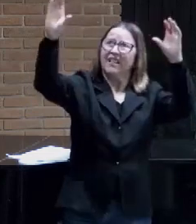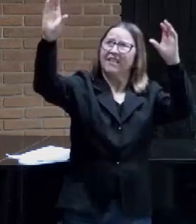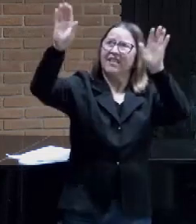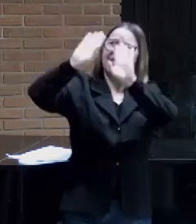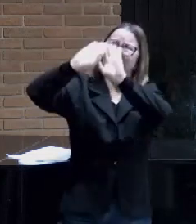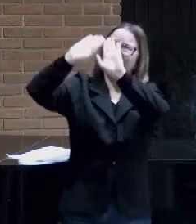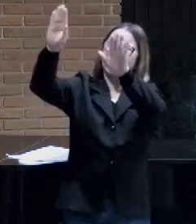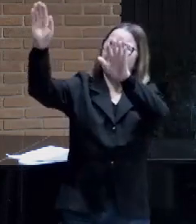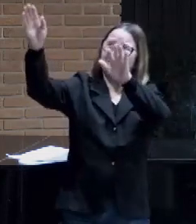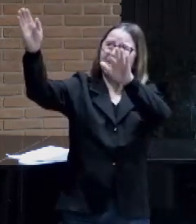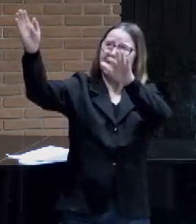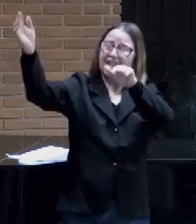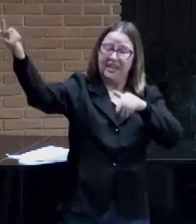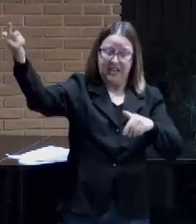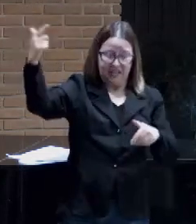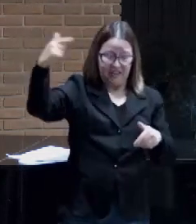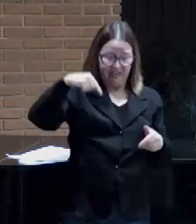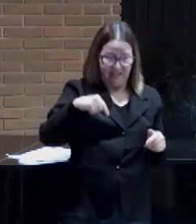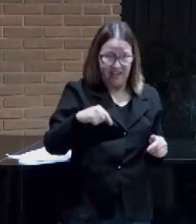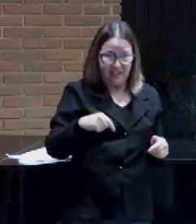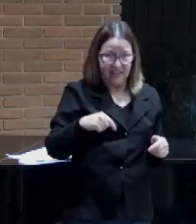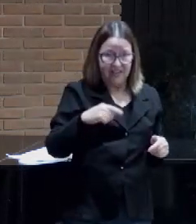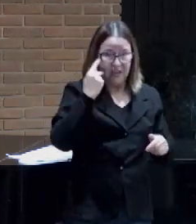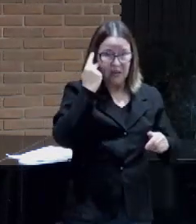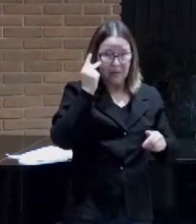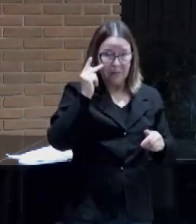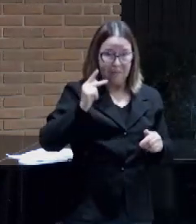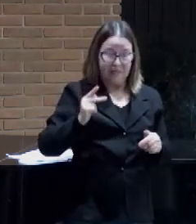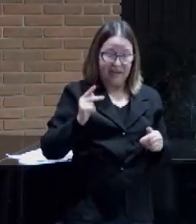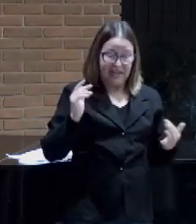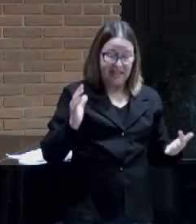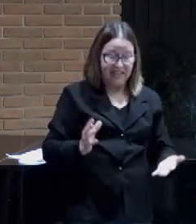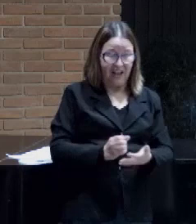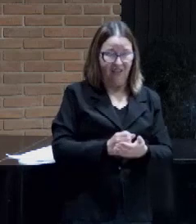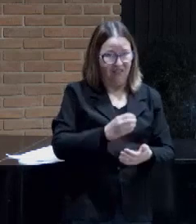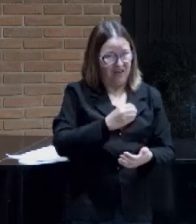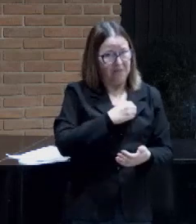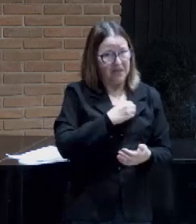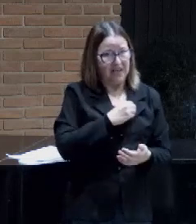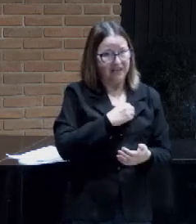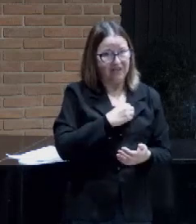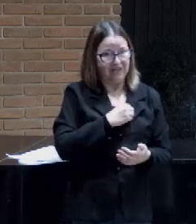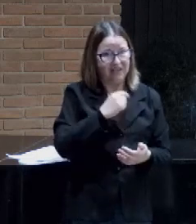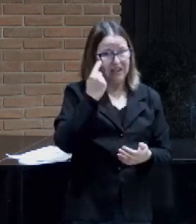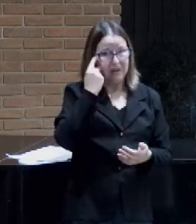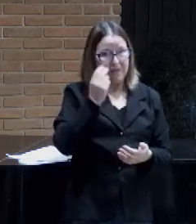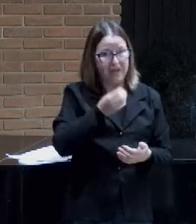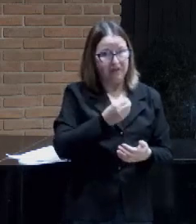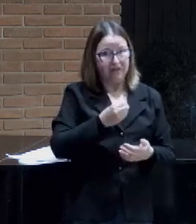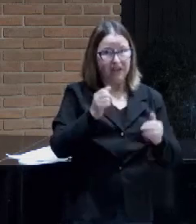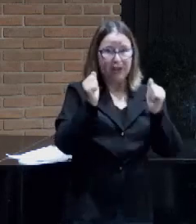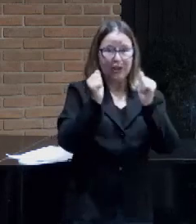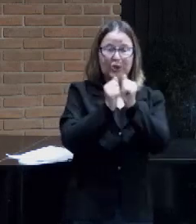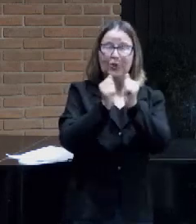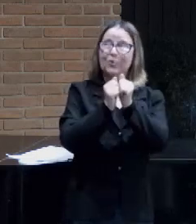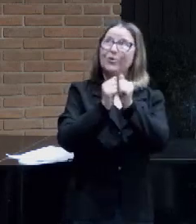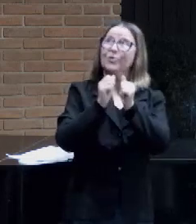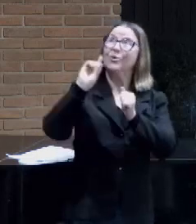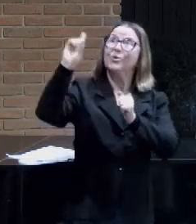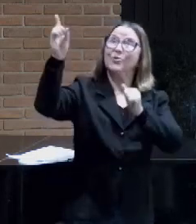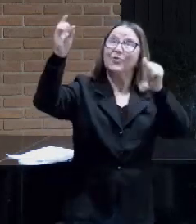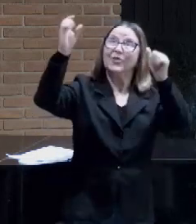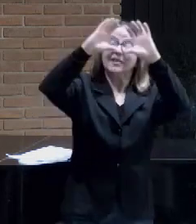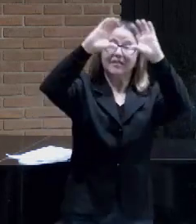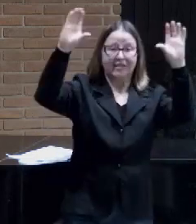sejam salvos e possam viver na sua glória. Não, ninguém nunca teria pensado nisso. Quando eu era